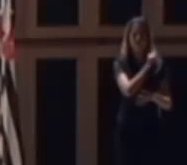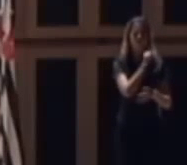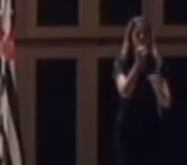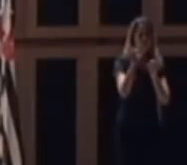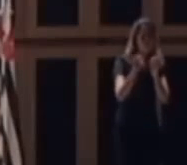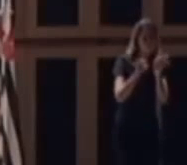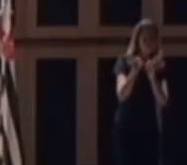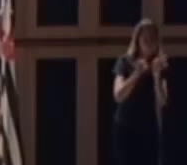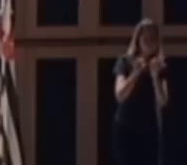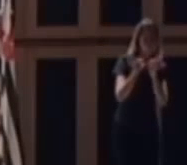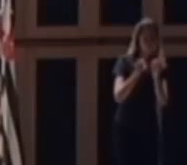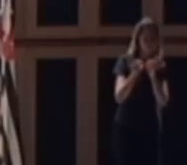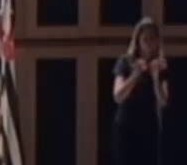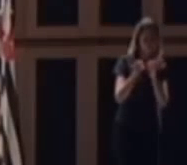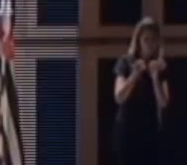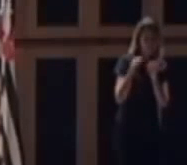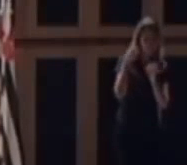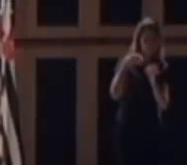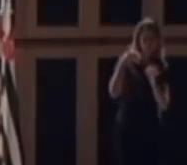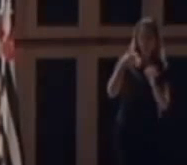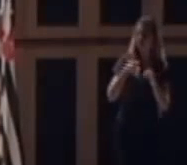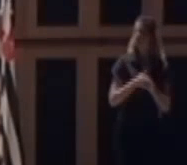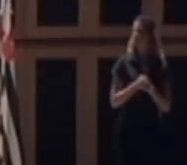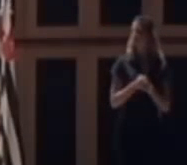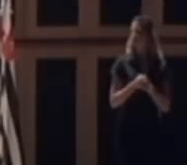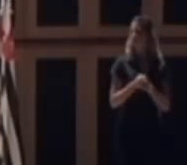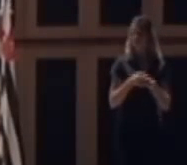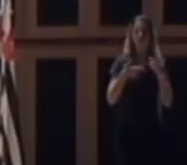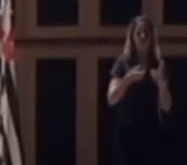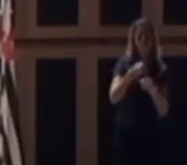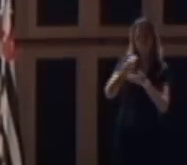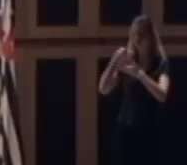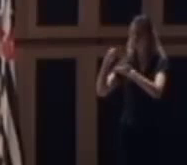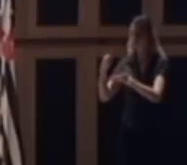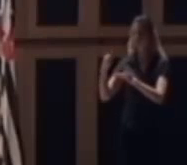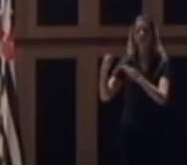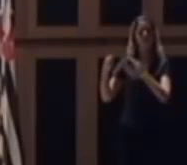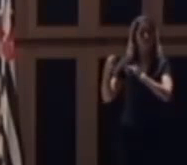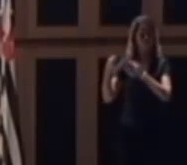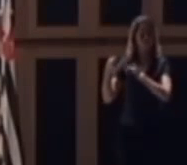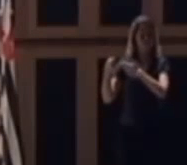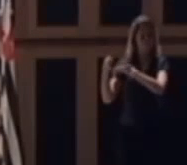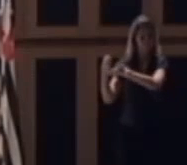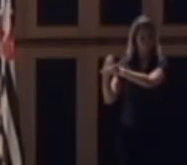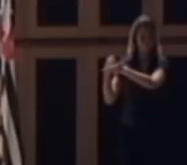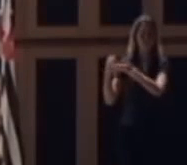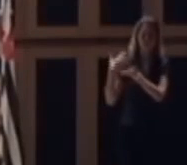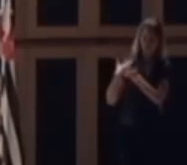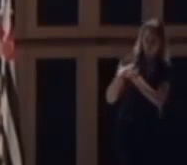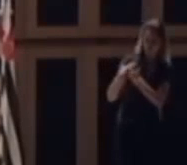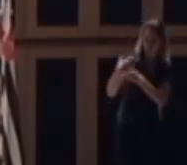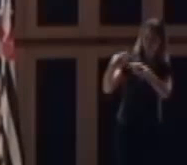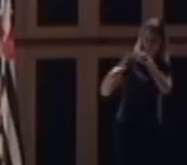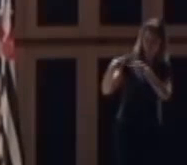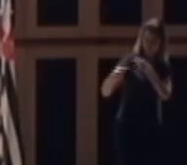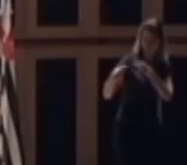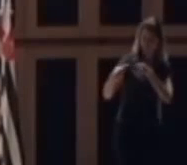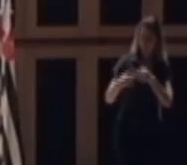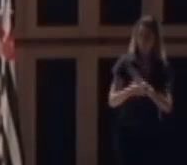dos trabalhos, e na sequência passo a palavra aos nossos palestrantes que darão show aqui hoje